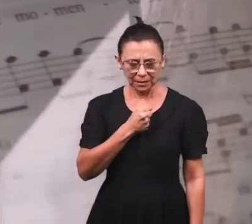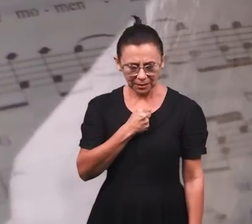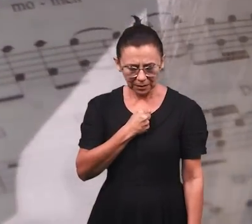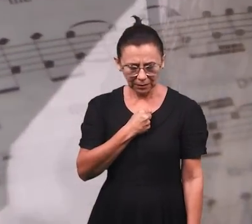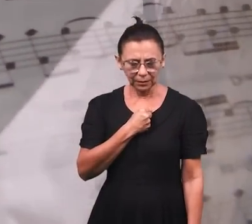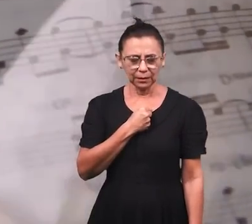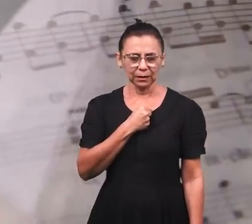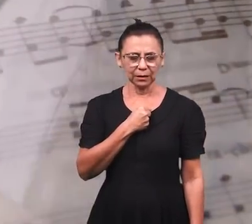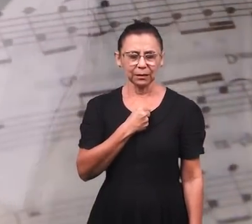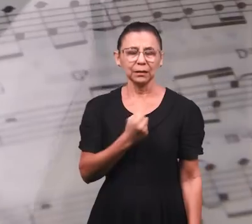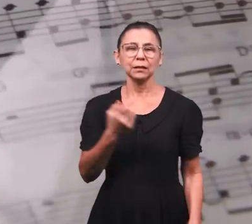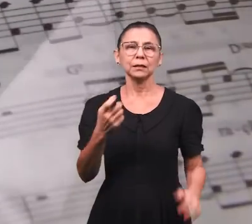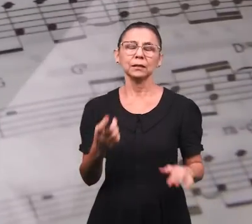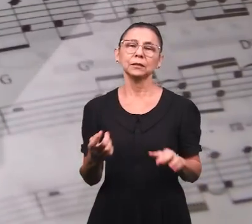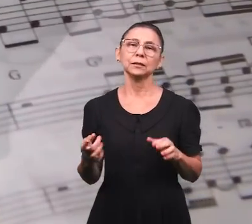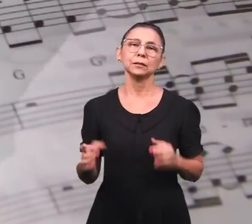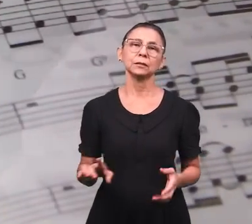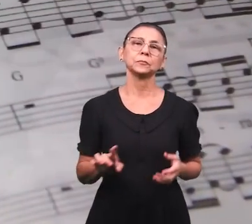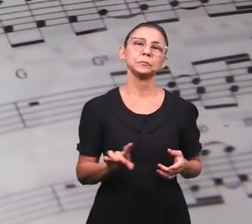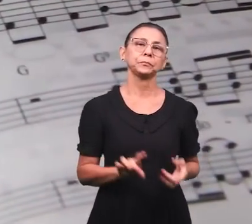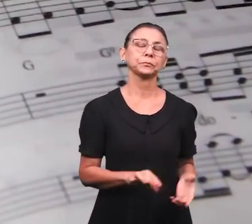tua adoração.